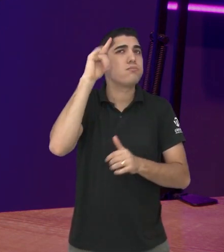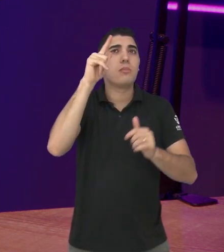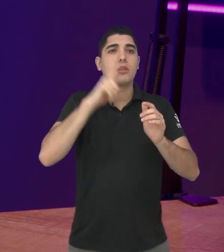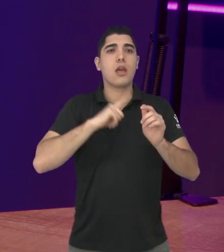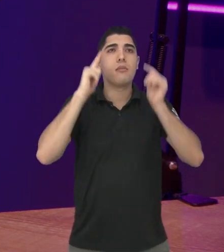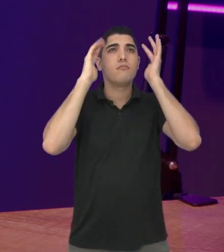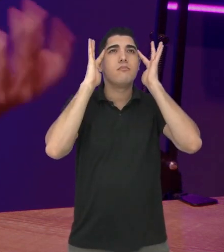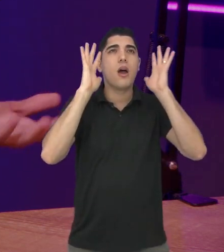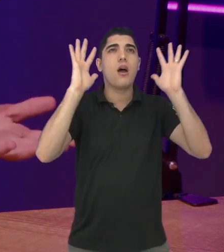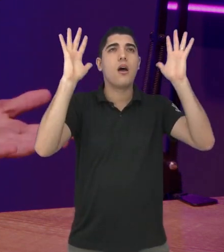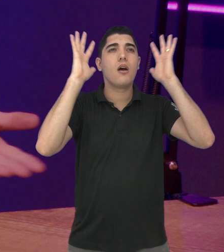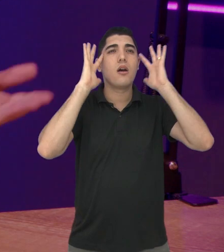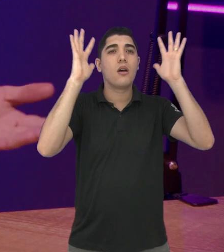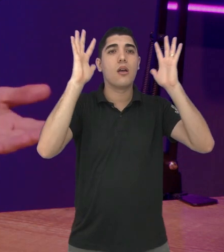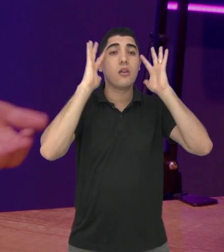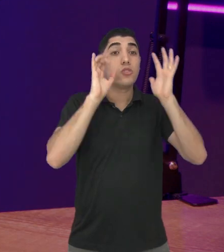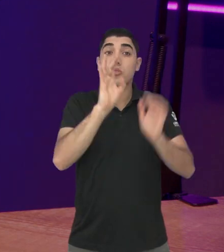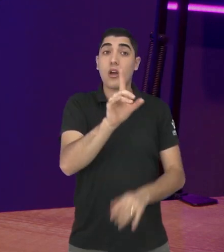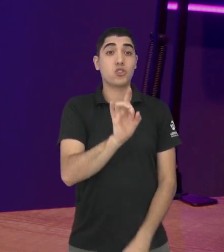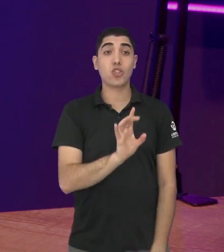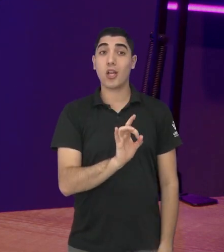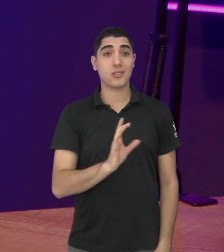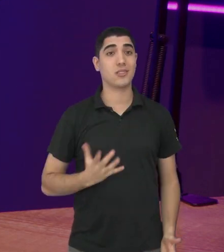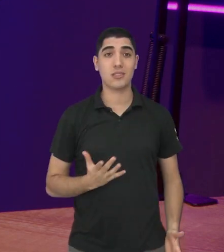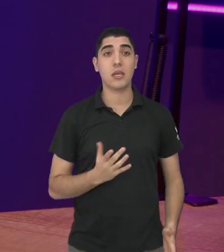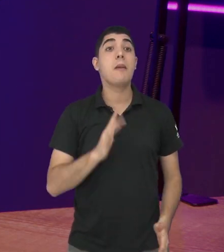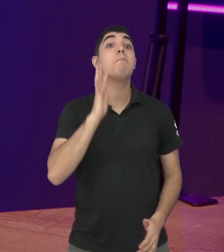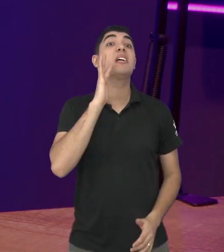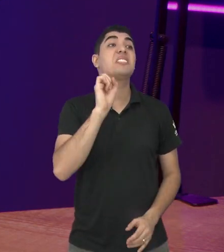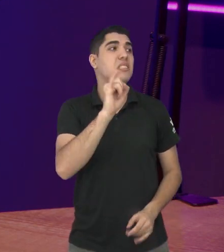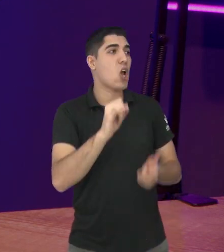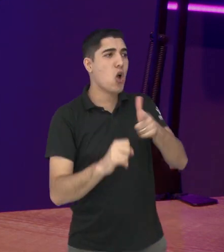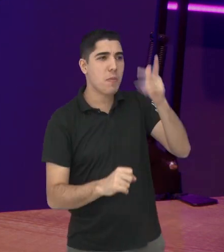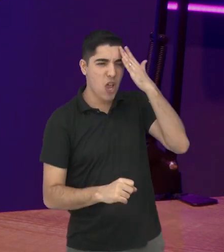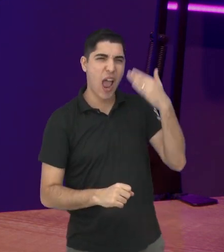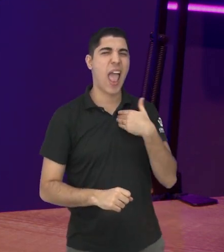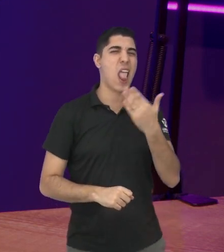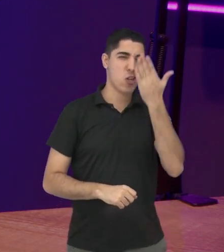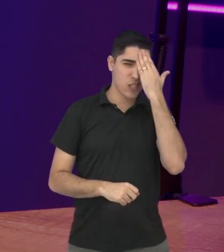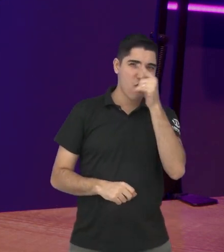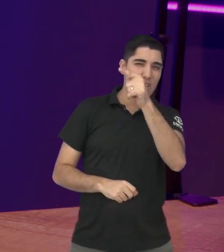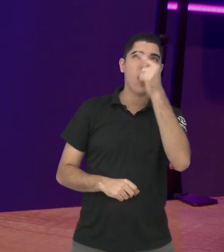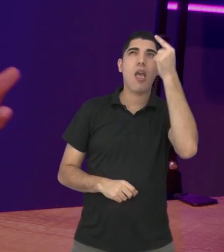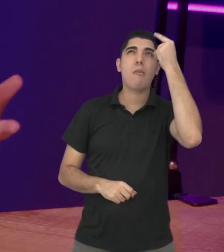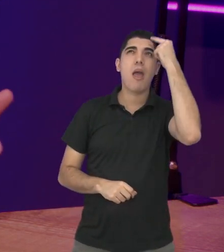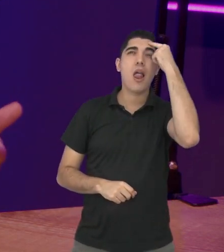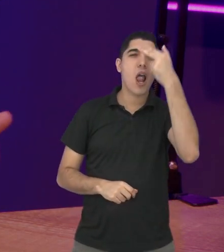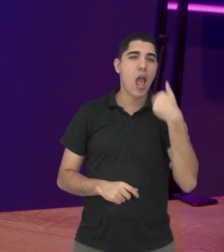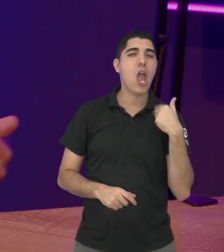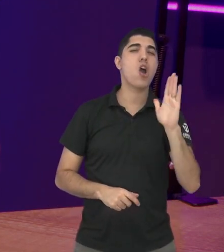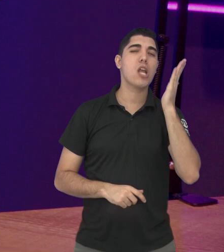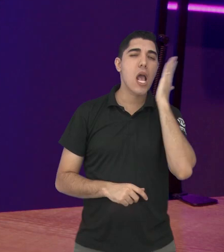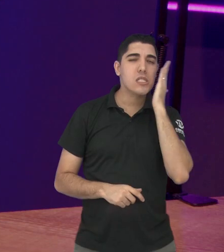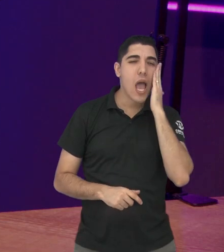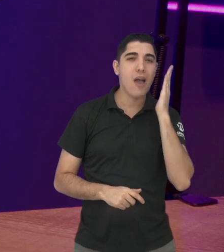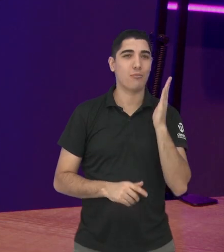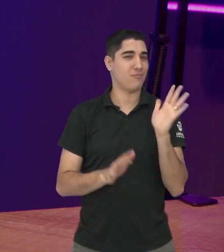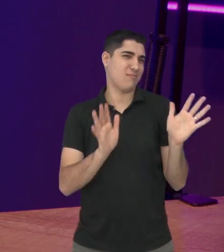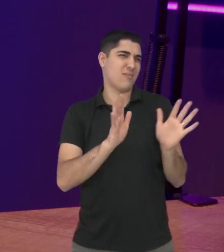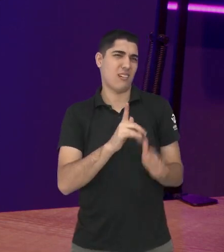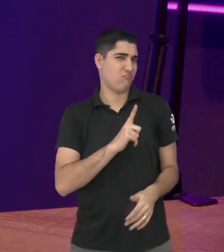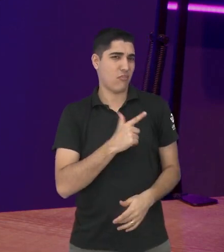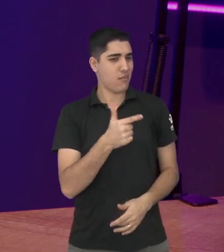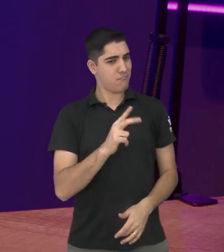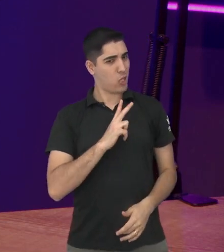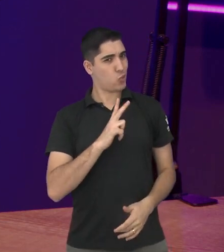pensando. E, assim, ainda bem, né? Às vezes a gente é muito sozinho, mas imagina se todo mundo soubesse o que rola na sua cabeça, né? Eu acho que ia ser muita...